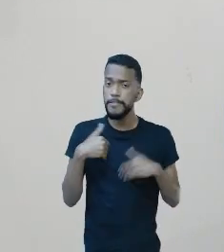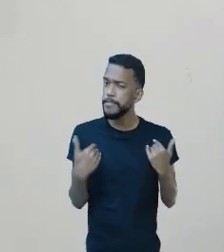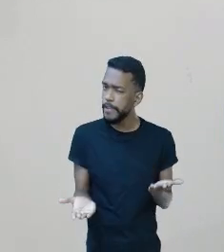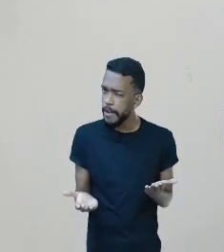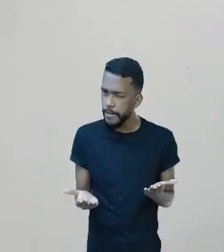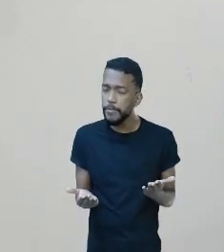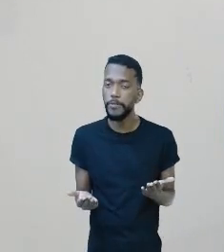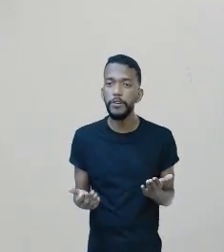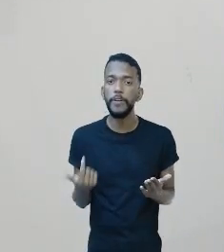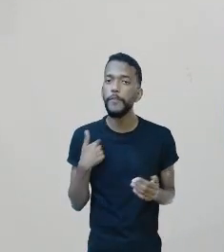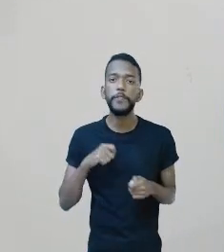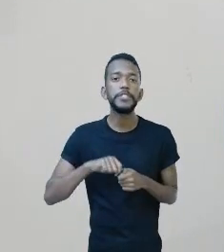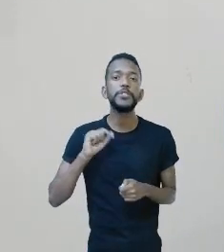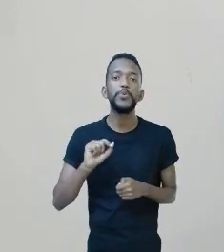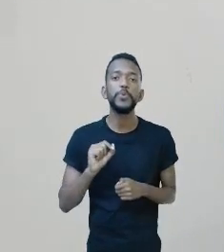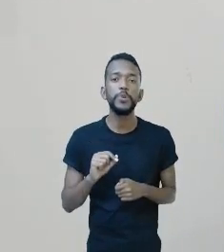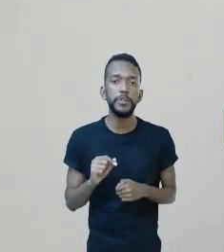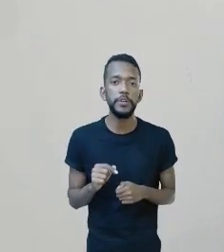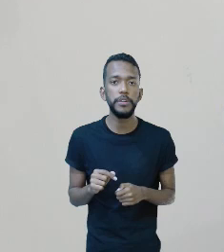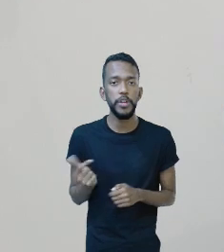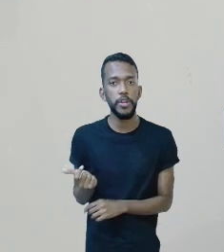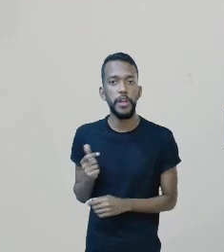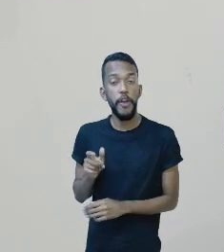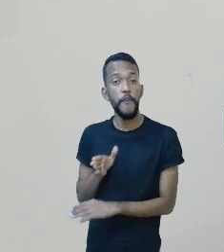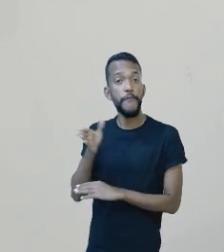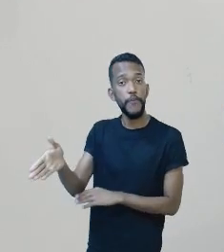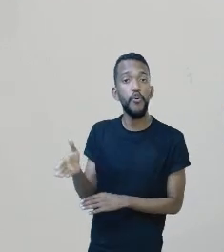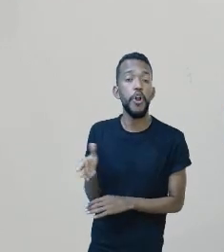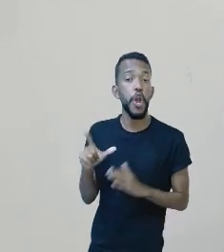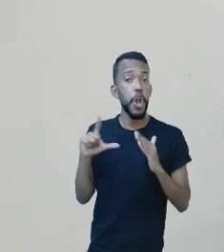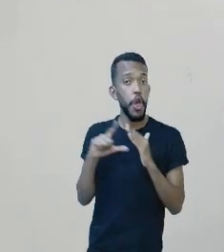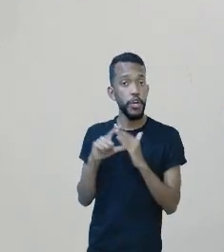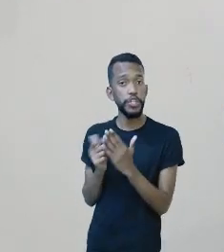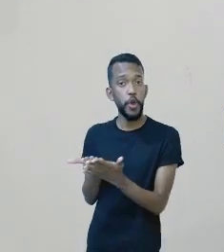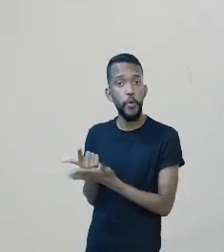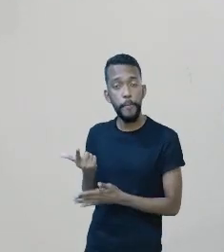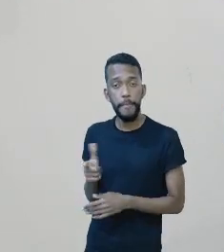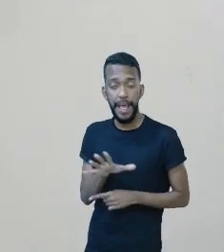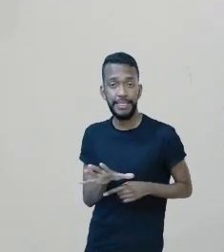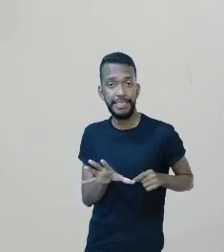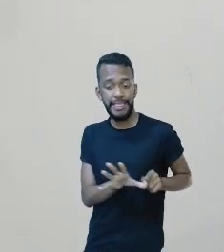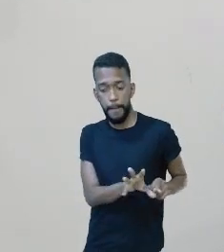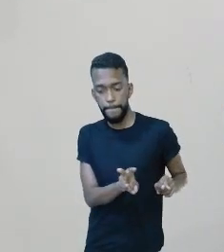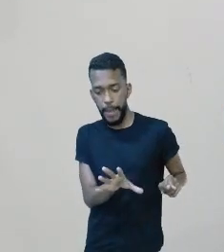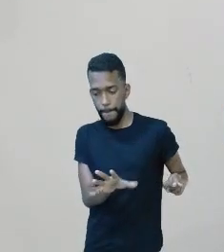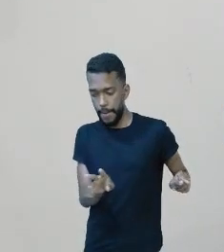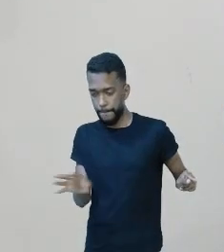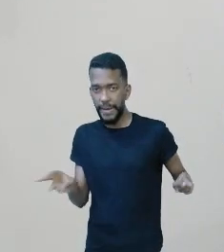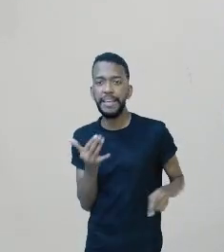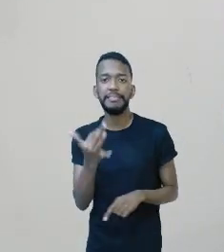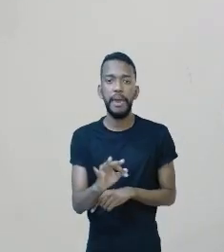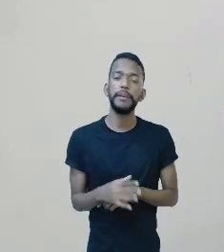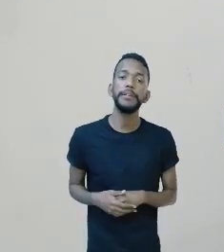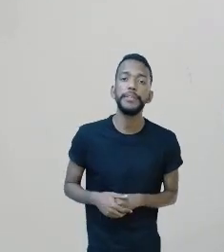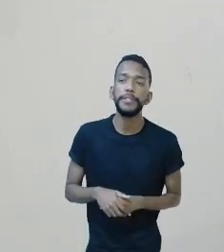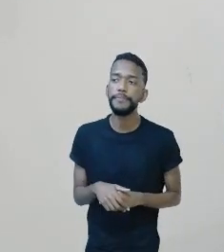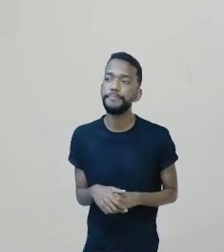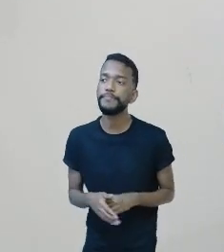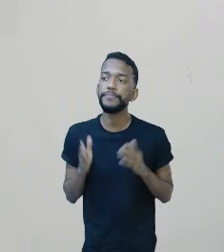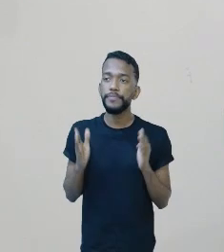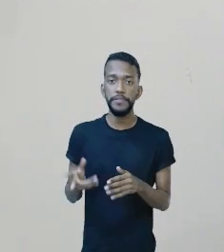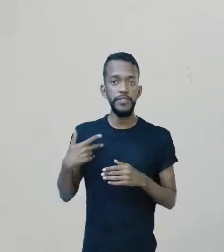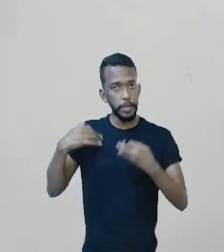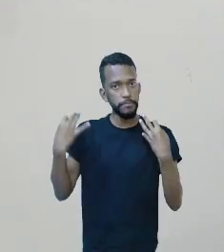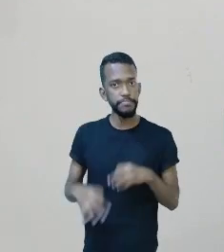Então, eu vou para a loja comprar uma cama com 10 palmos. Aí você vai contando